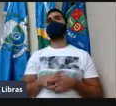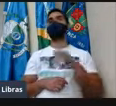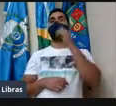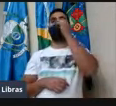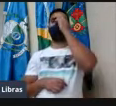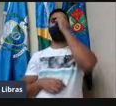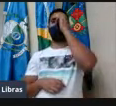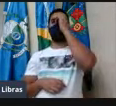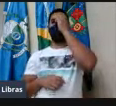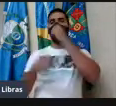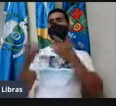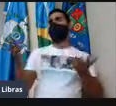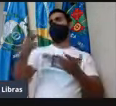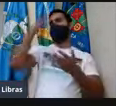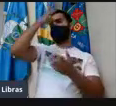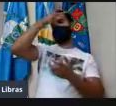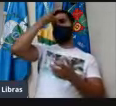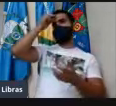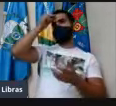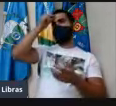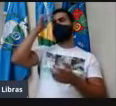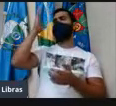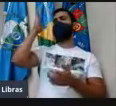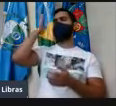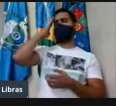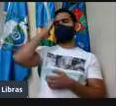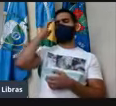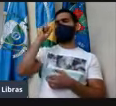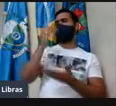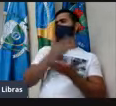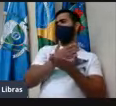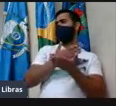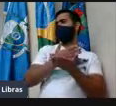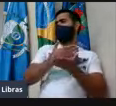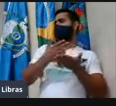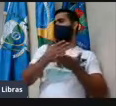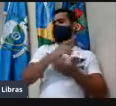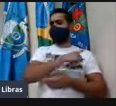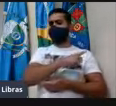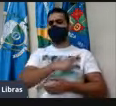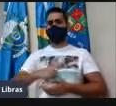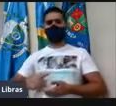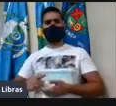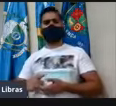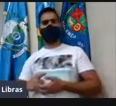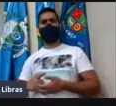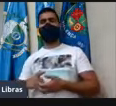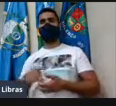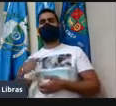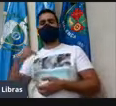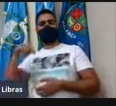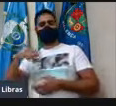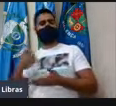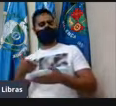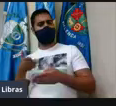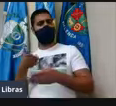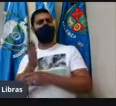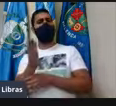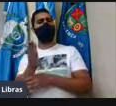o prefeito hoje, o Fernandinho, entrou, todo mundo sabe que a gente, no começo do governo dele, a gente aprovamos aqui